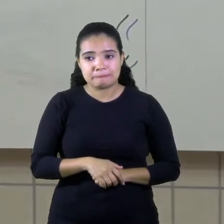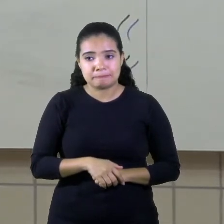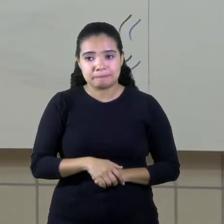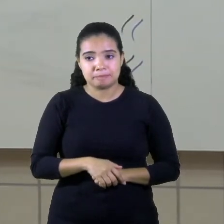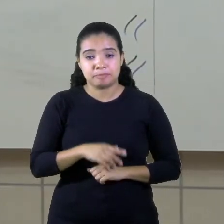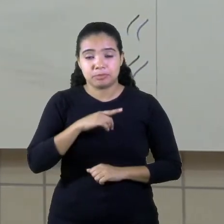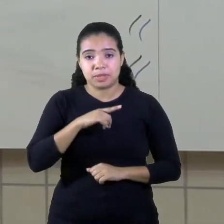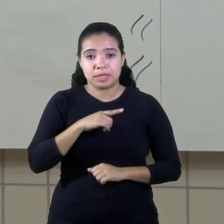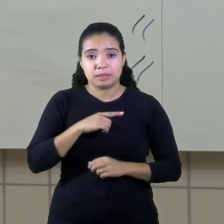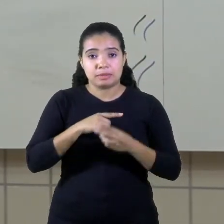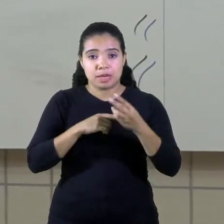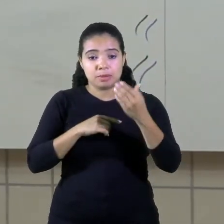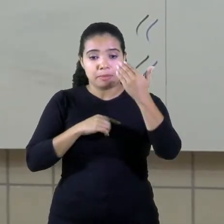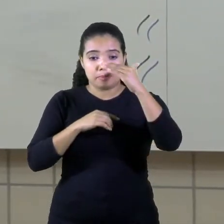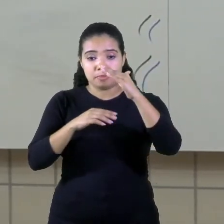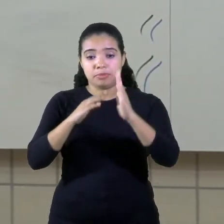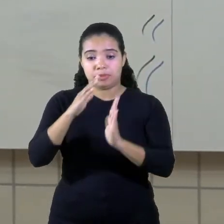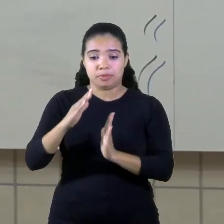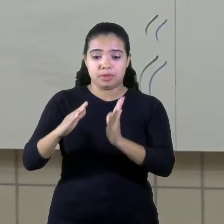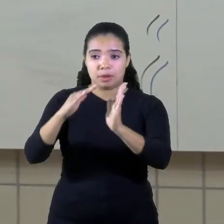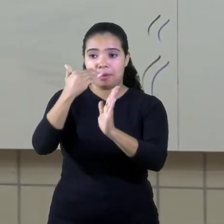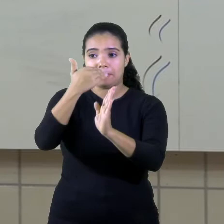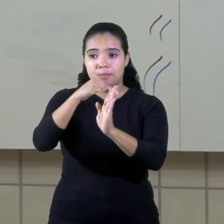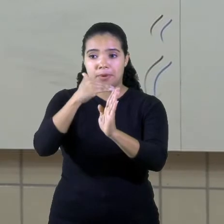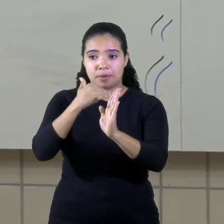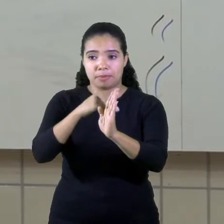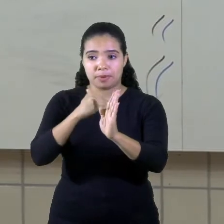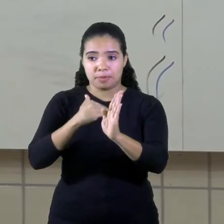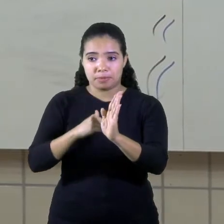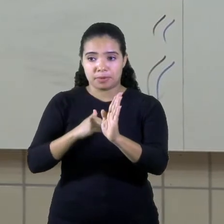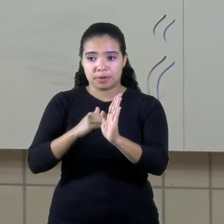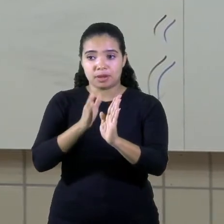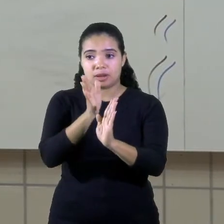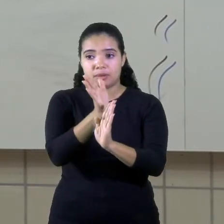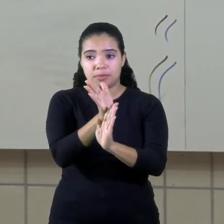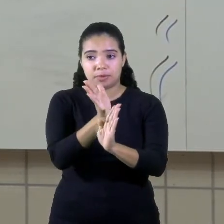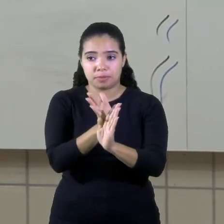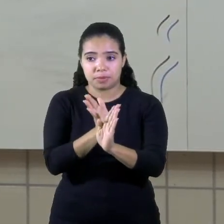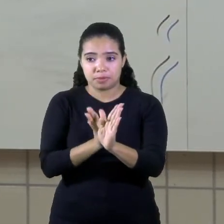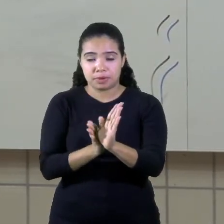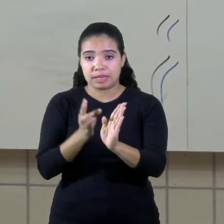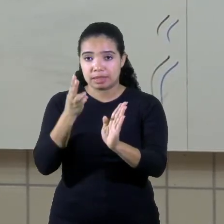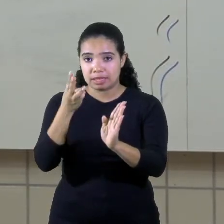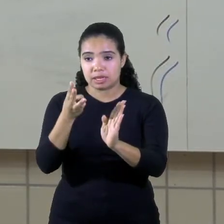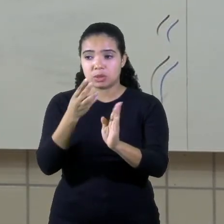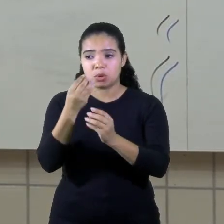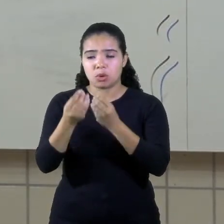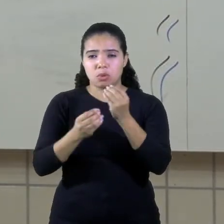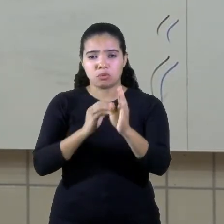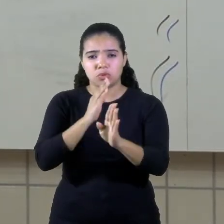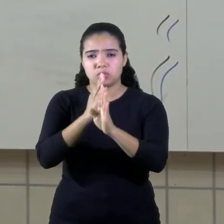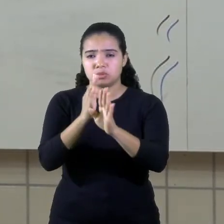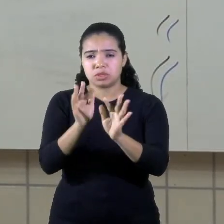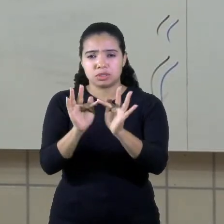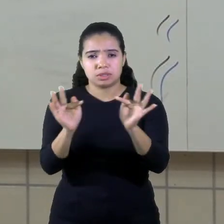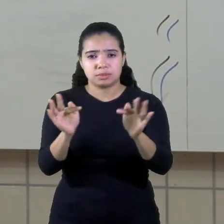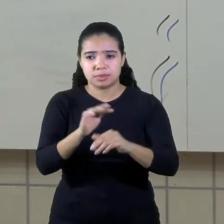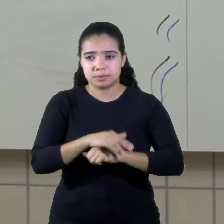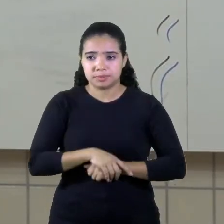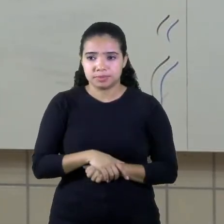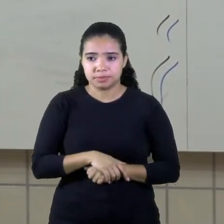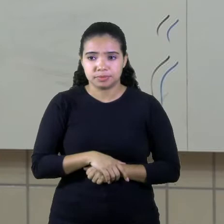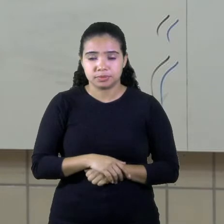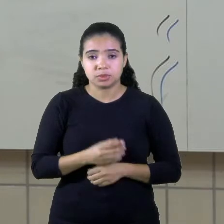que eu conheço e uma que eu preciso descobrir por algum problema. Como eu vou descobrir? Simples. O